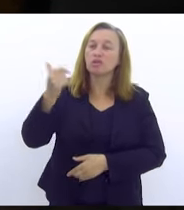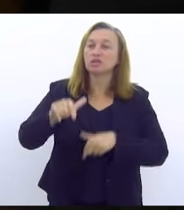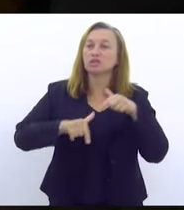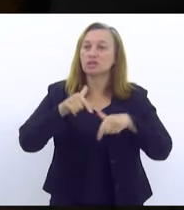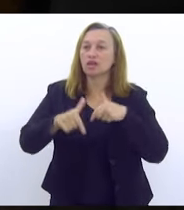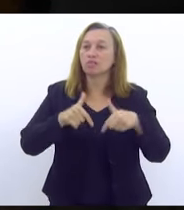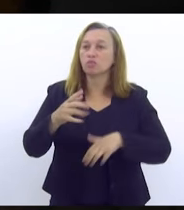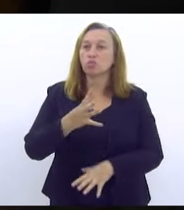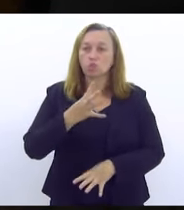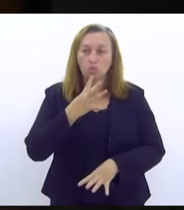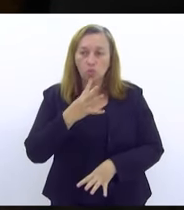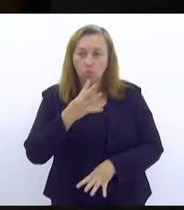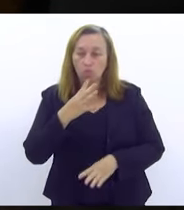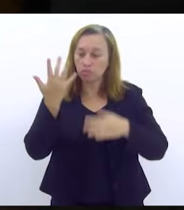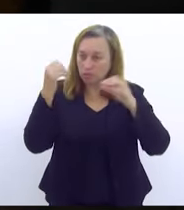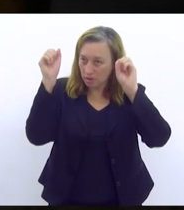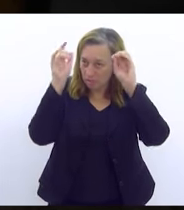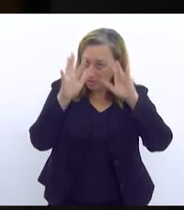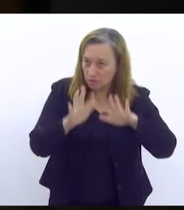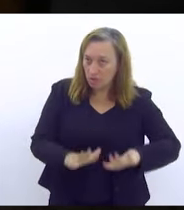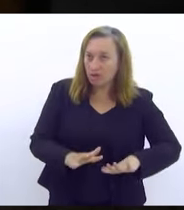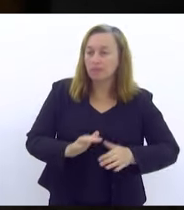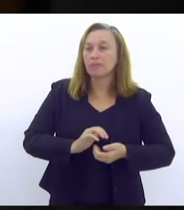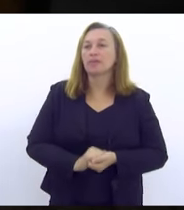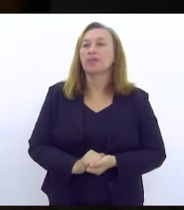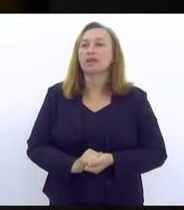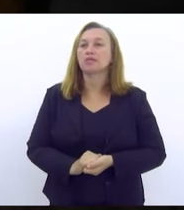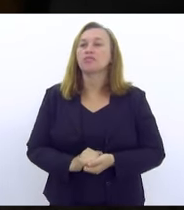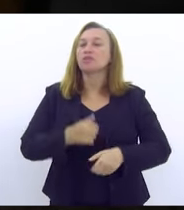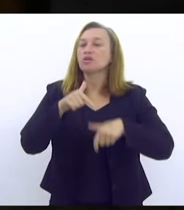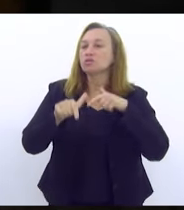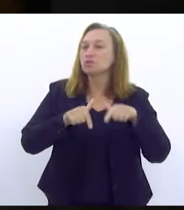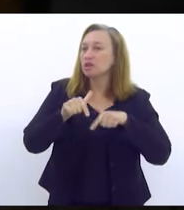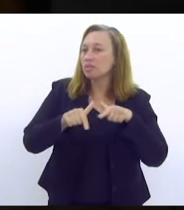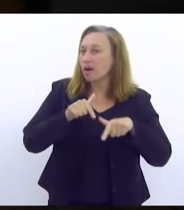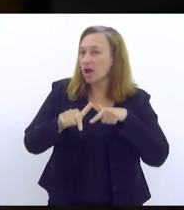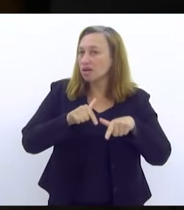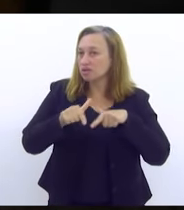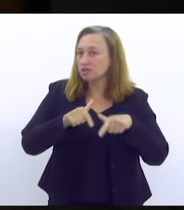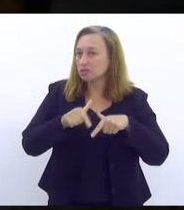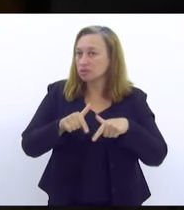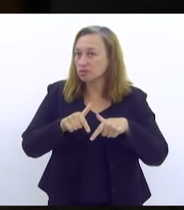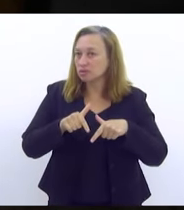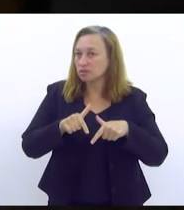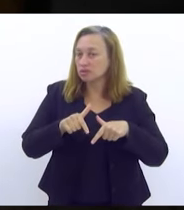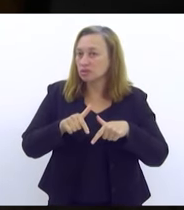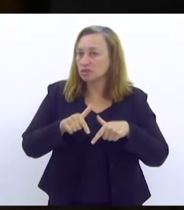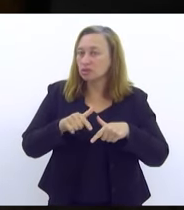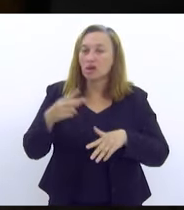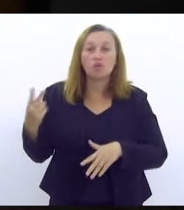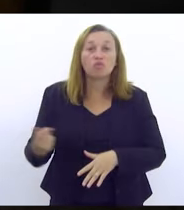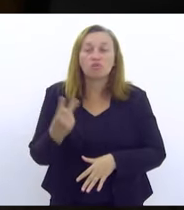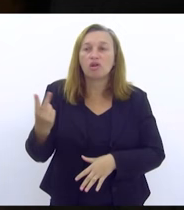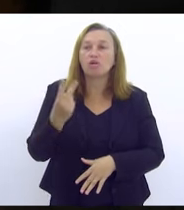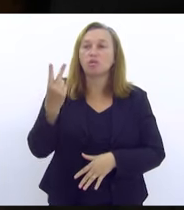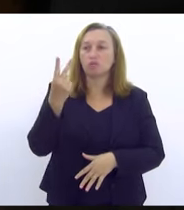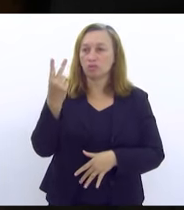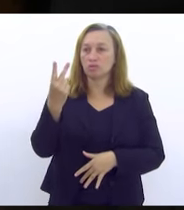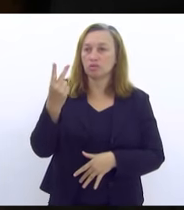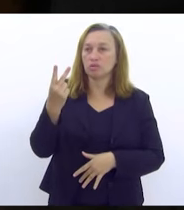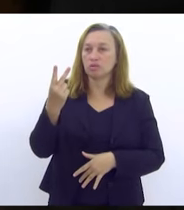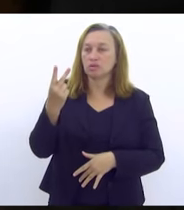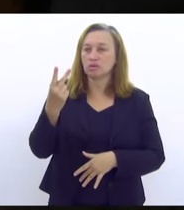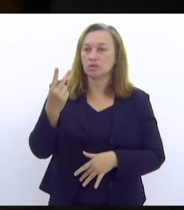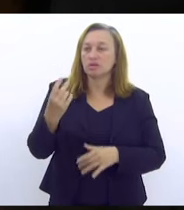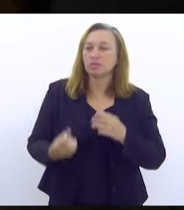sejam reconhecidos e abençoados. O trabalho que realizam é uma contribuição valiosa para a construção